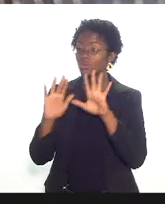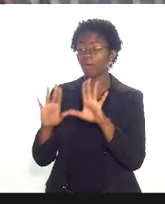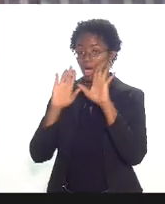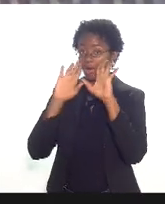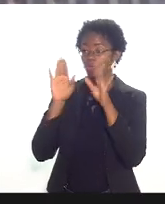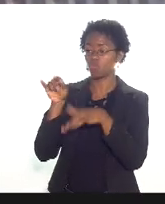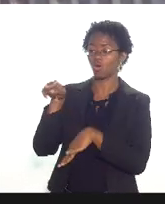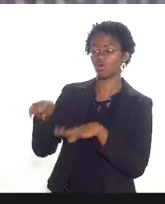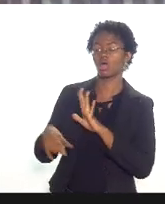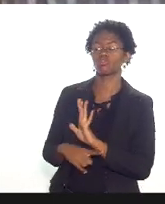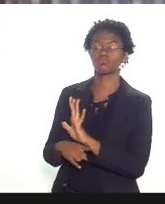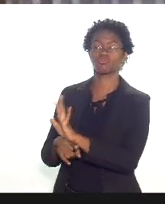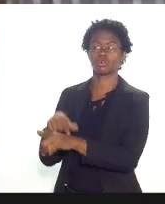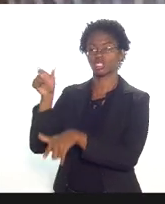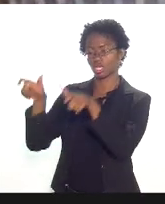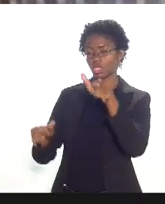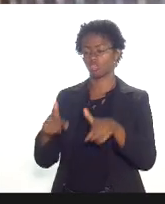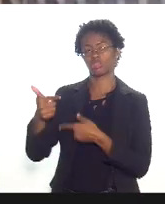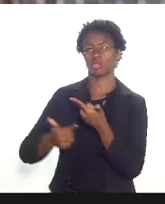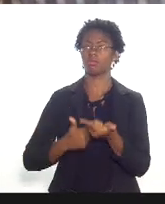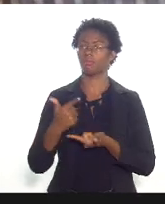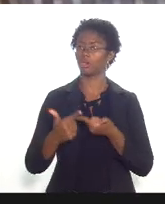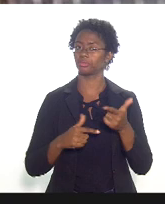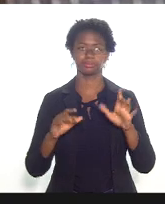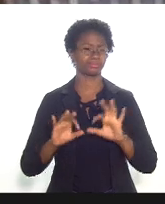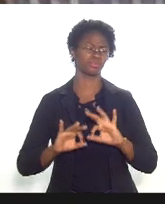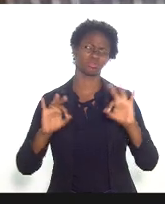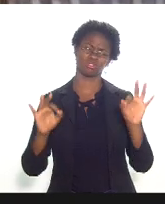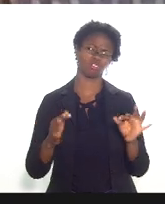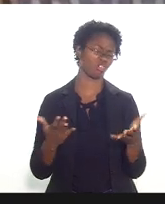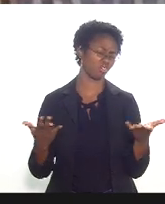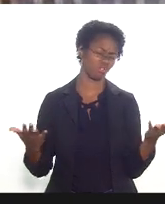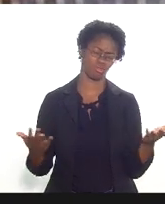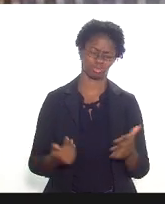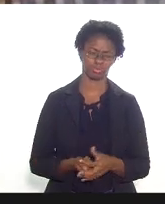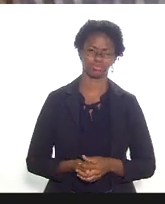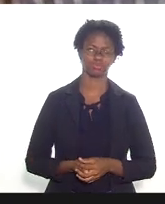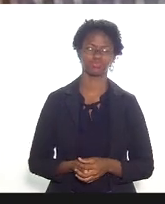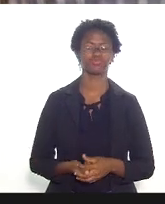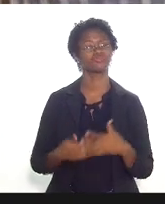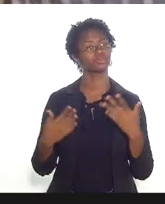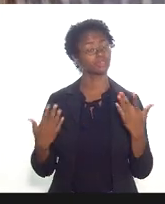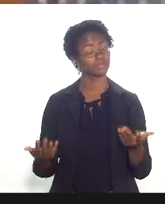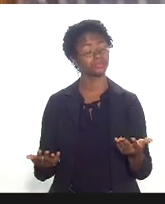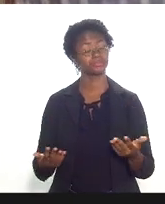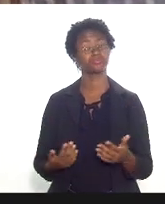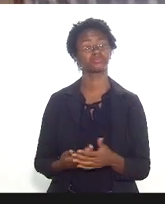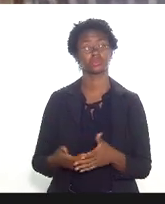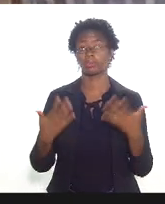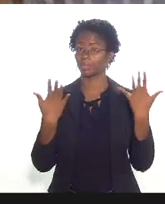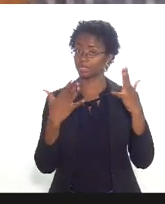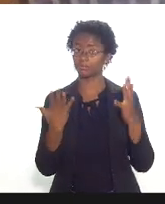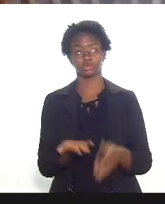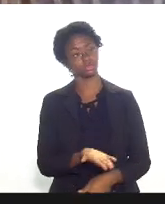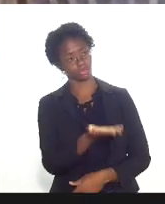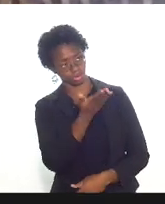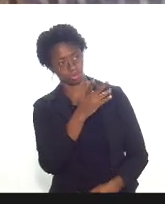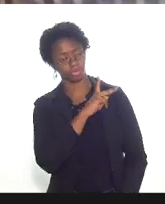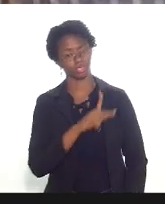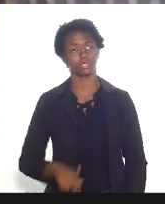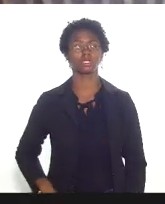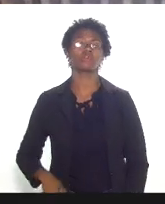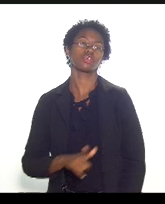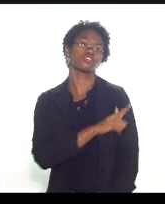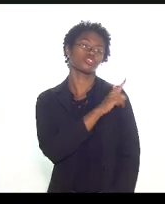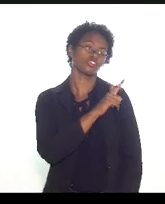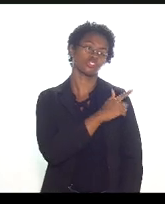muito, ainda mais com esse maldito vírus chamado Covid. De modo que parabenizo Vossa Excelência pela gestão desse